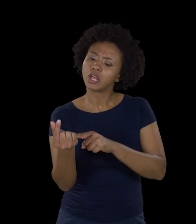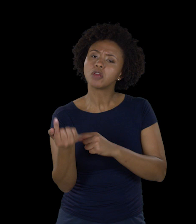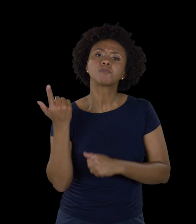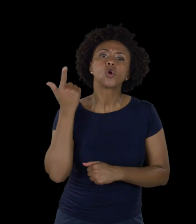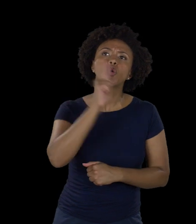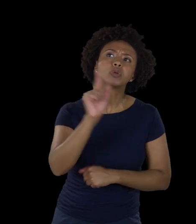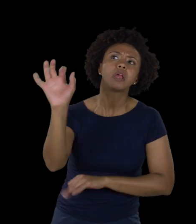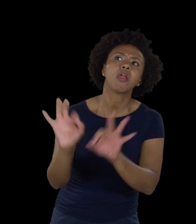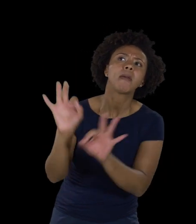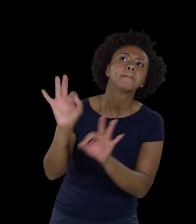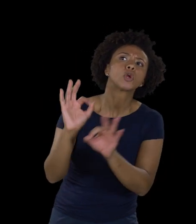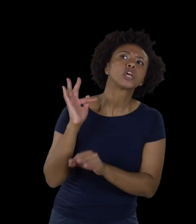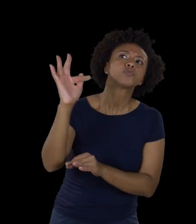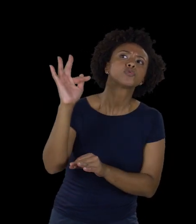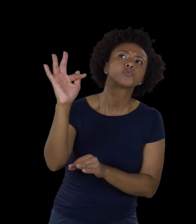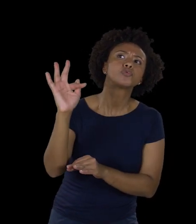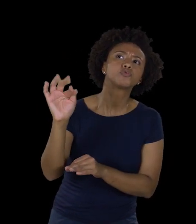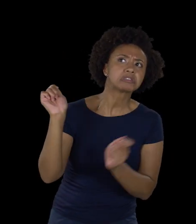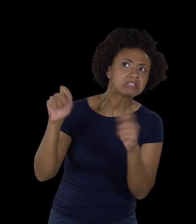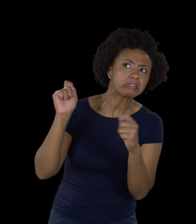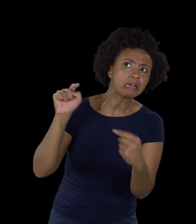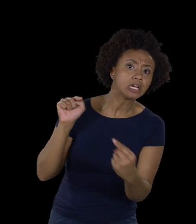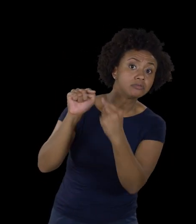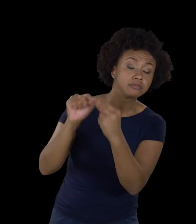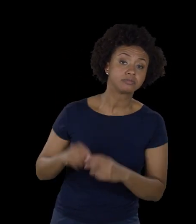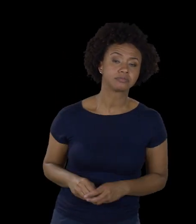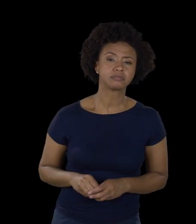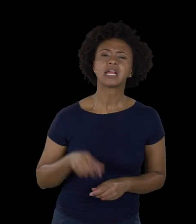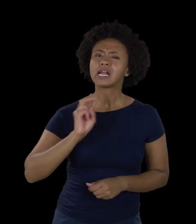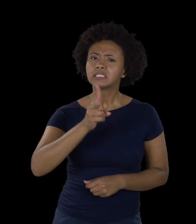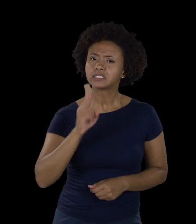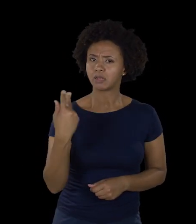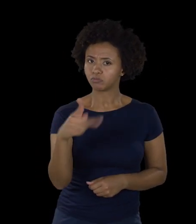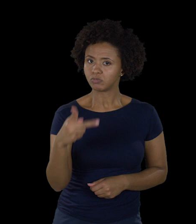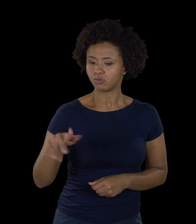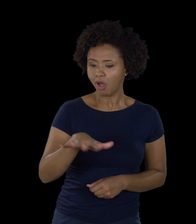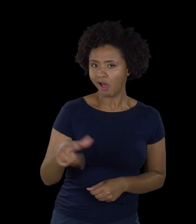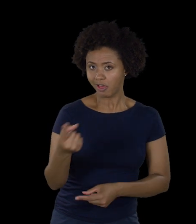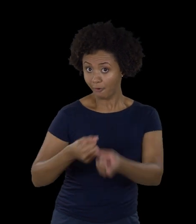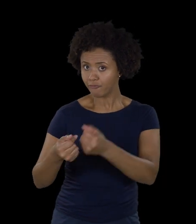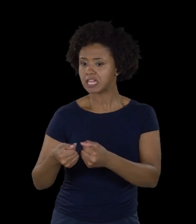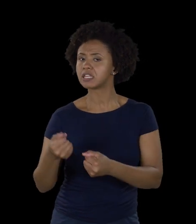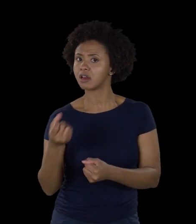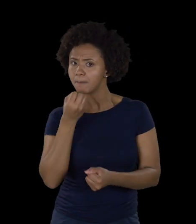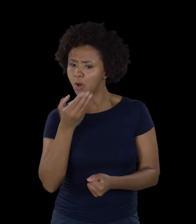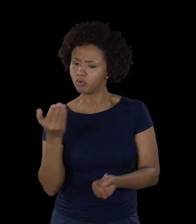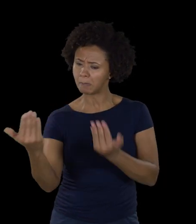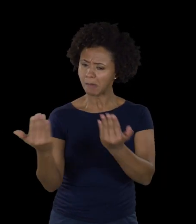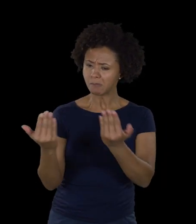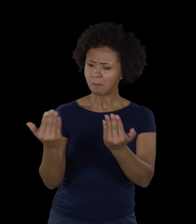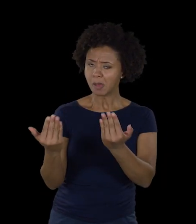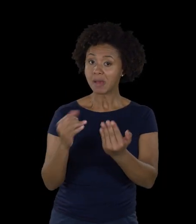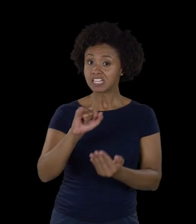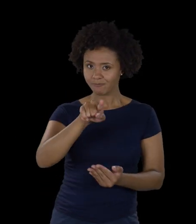seus projetos. Faça sempre que possível uma radiografia de sua vida financeira. Pergunte a você mesmo. Se